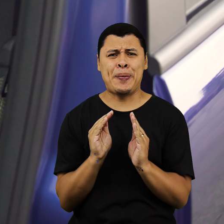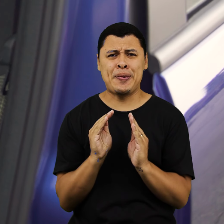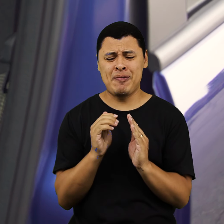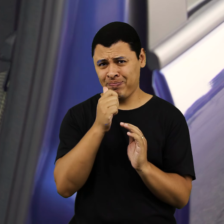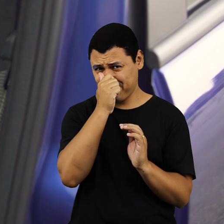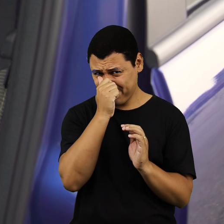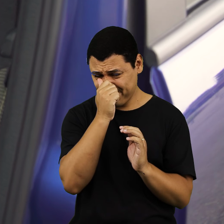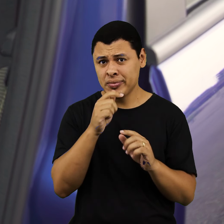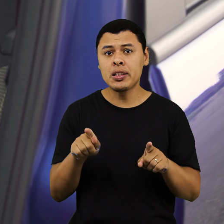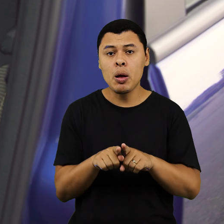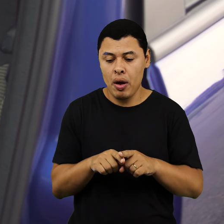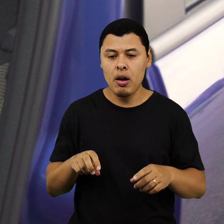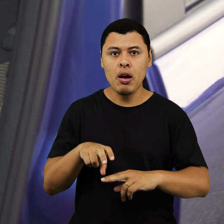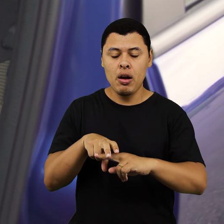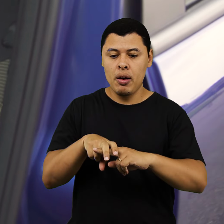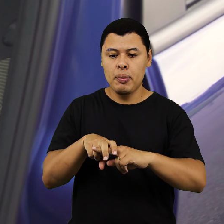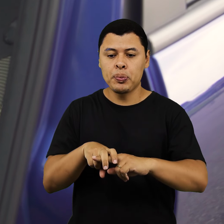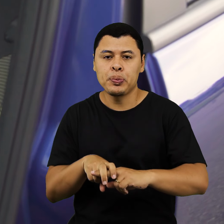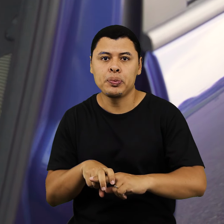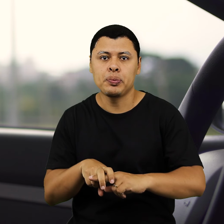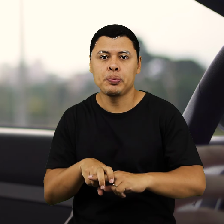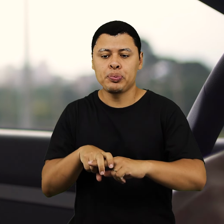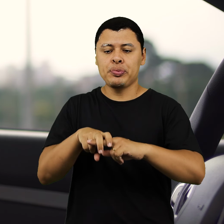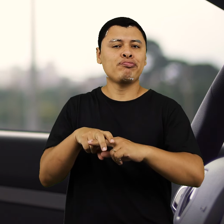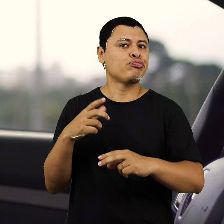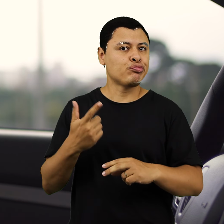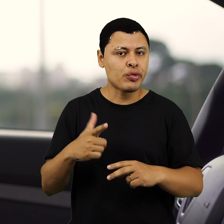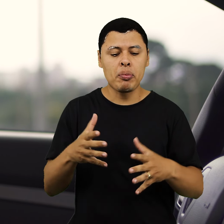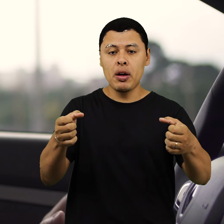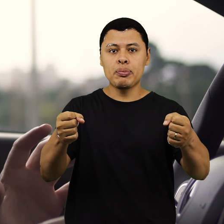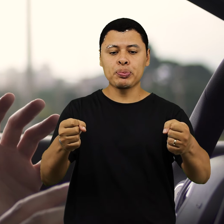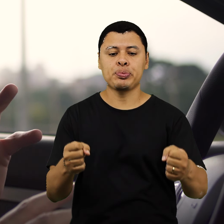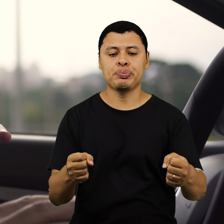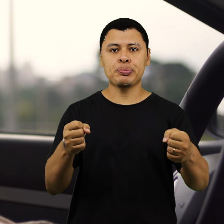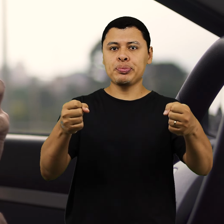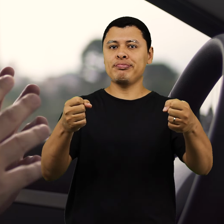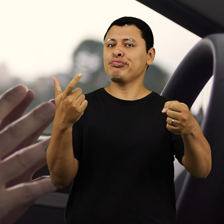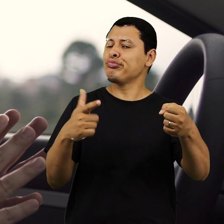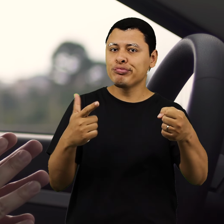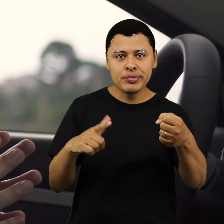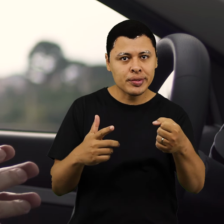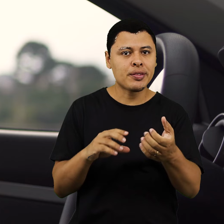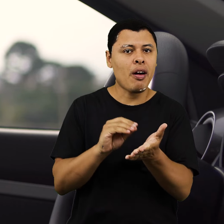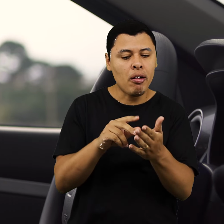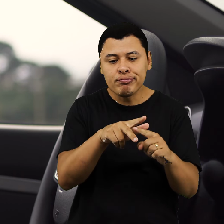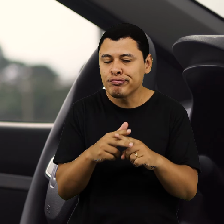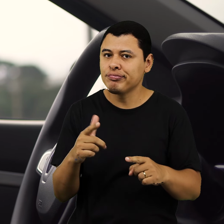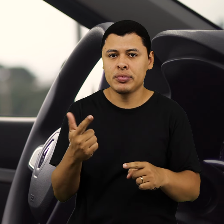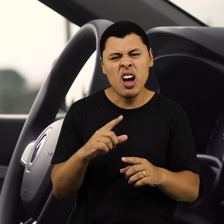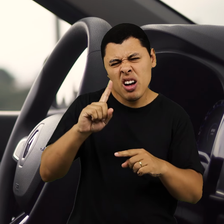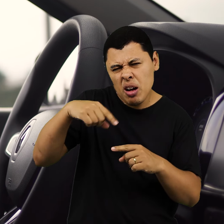a falta de ajustes, né, de profundidade, de altura, tanto do volante quanto do banco, mas isso a gente vai explicar um pouquinho mais em detalhes na